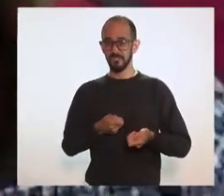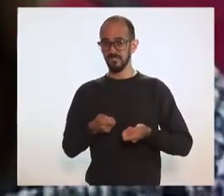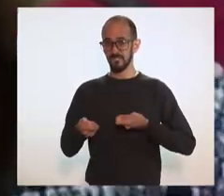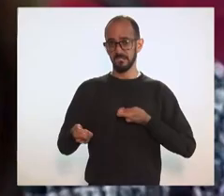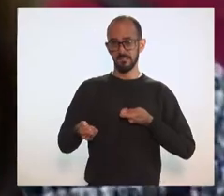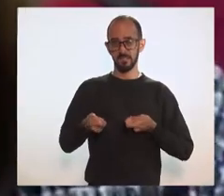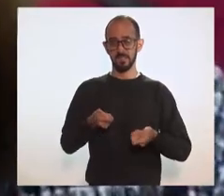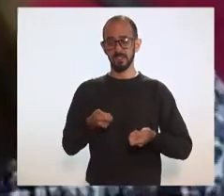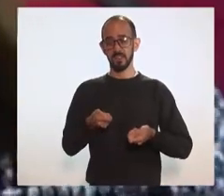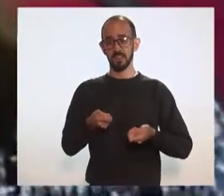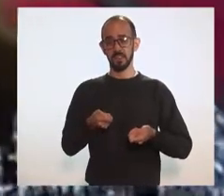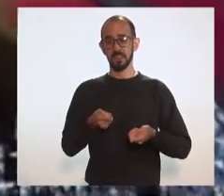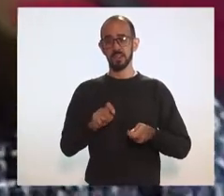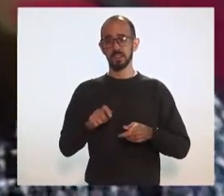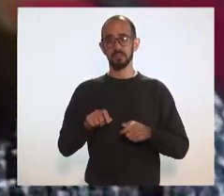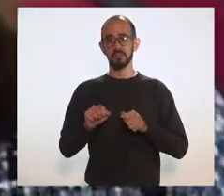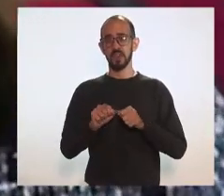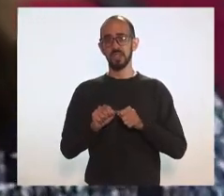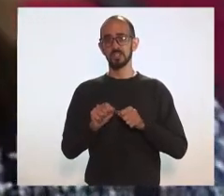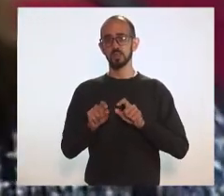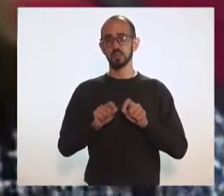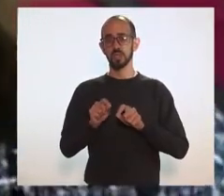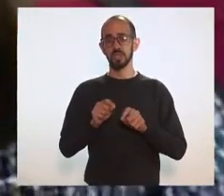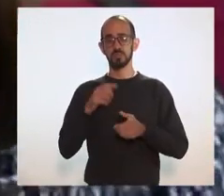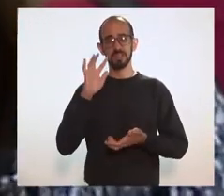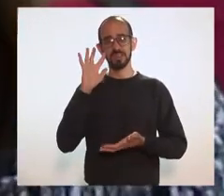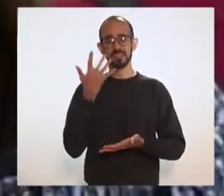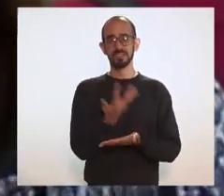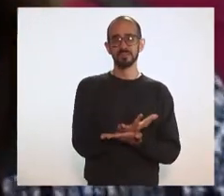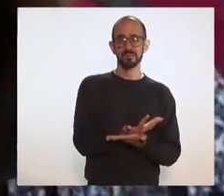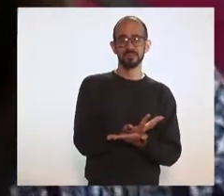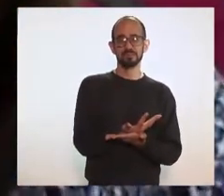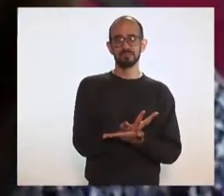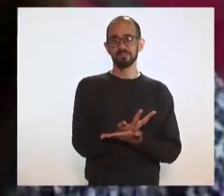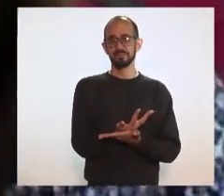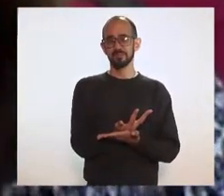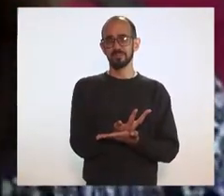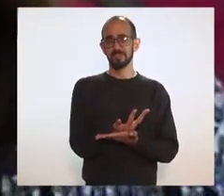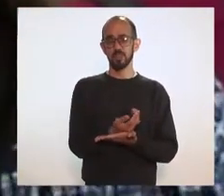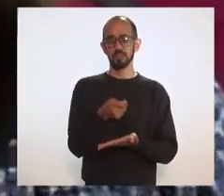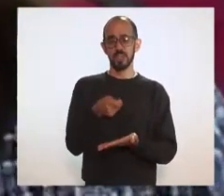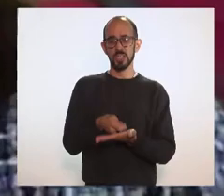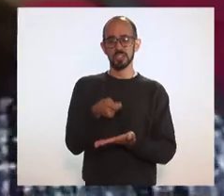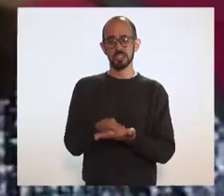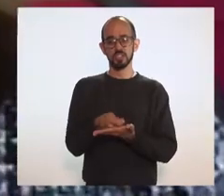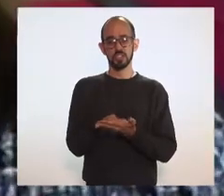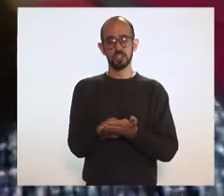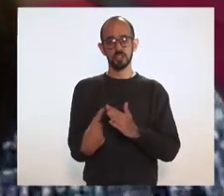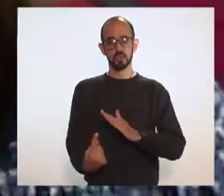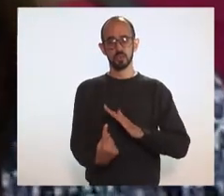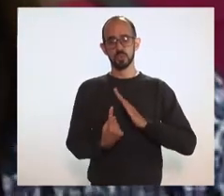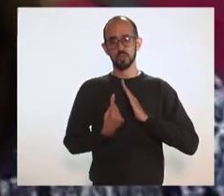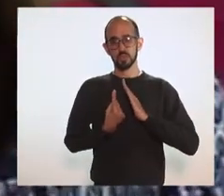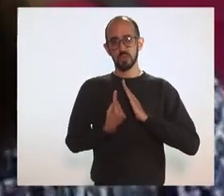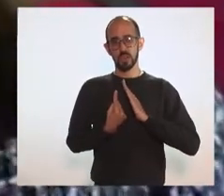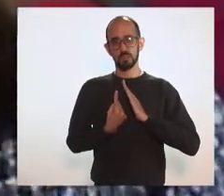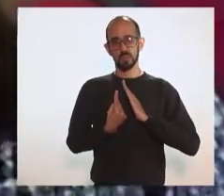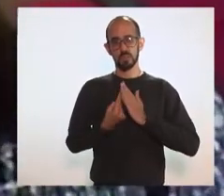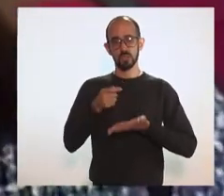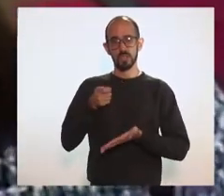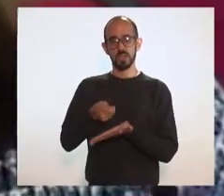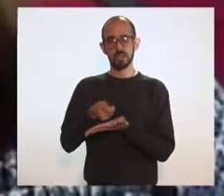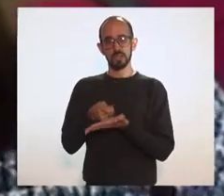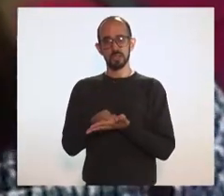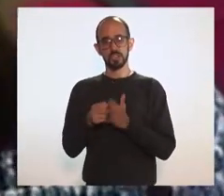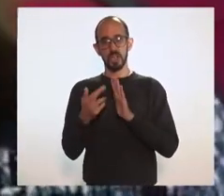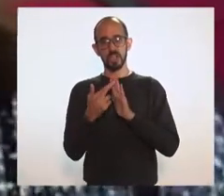e contrapartidas, né, exatamente nessa decisão de se exigir o isolamento social, se exigir